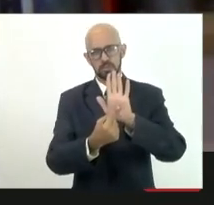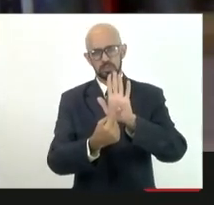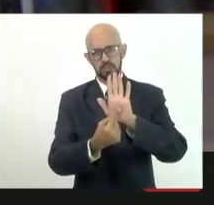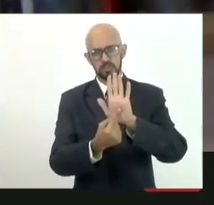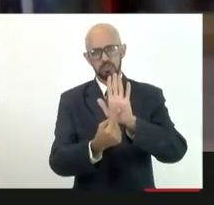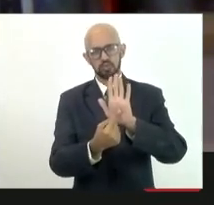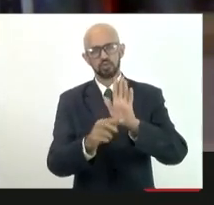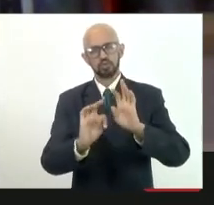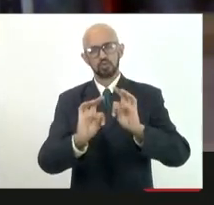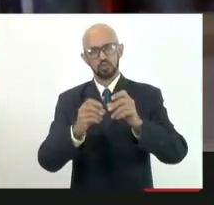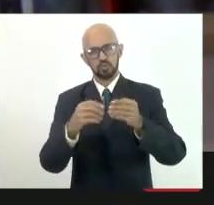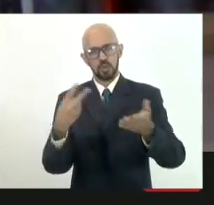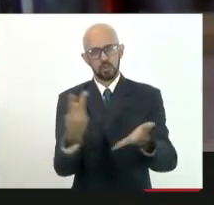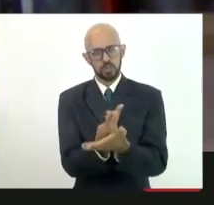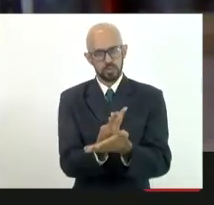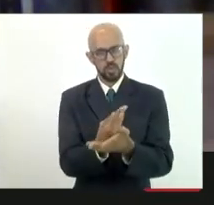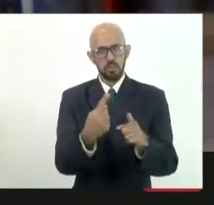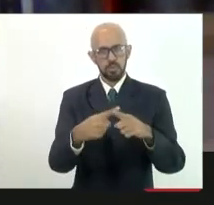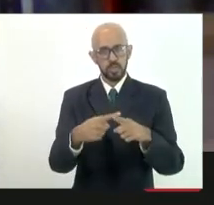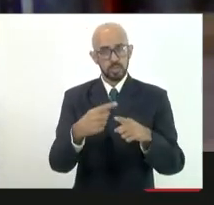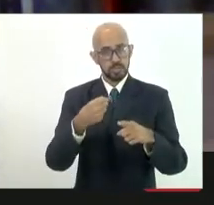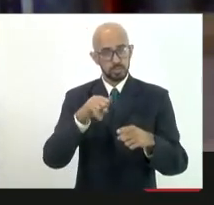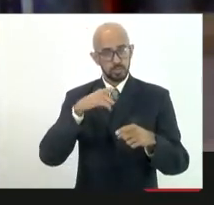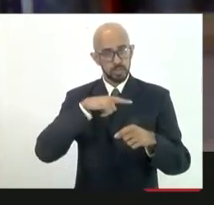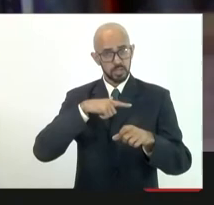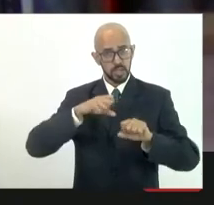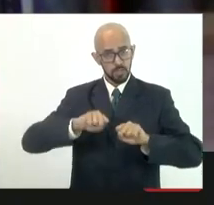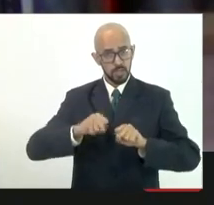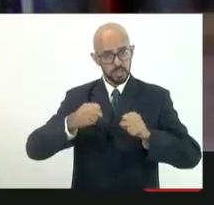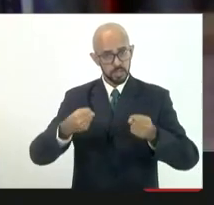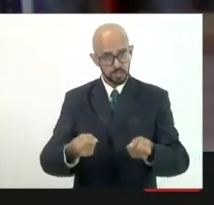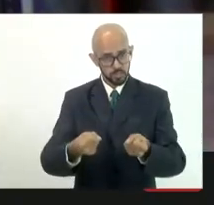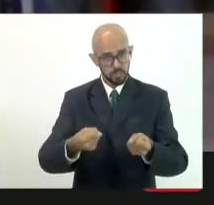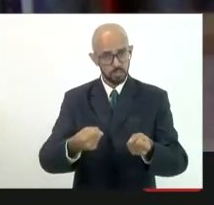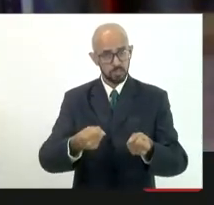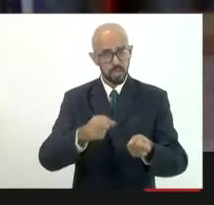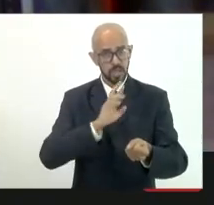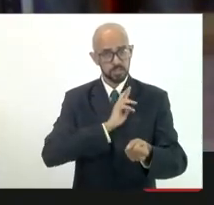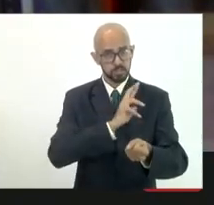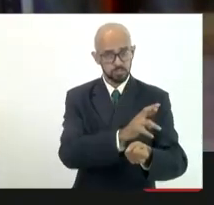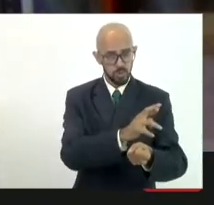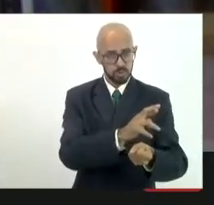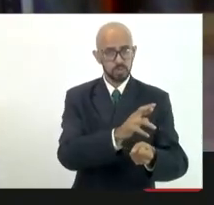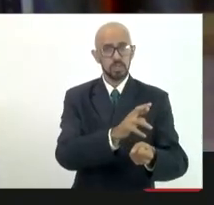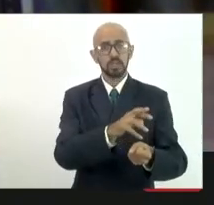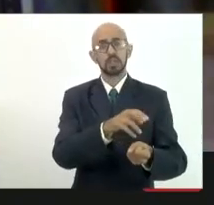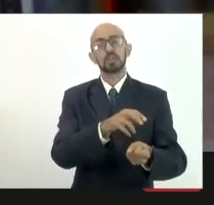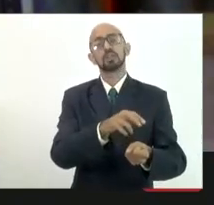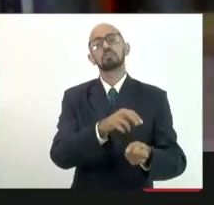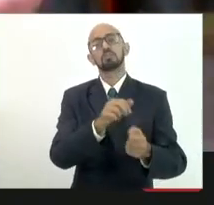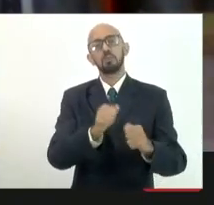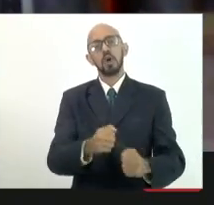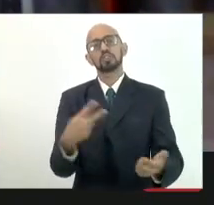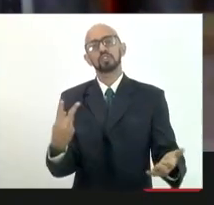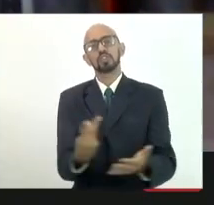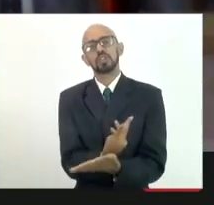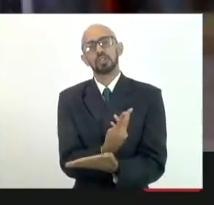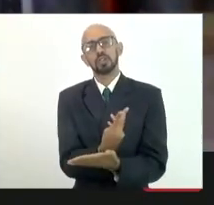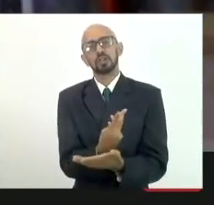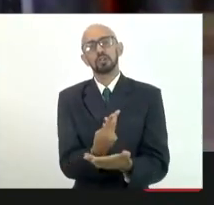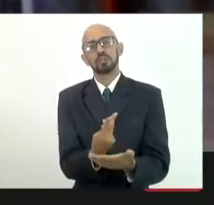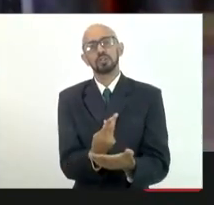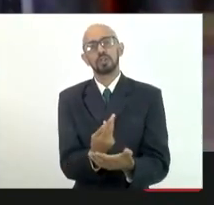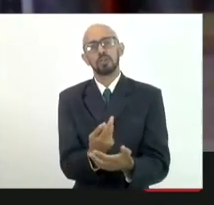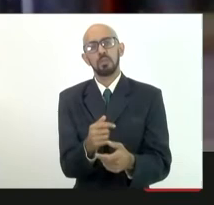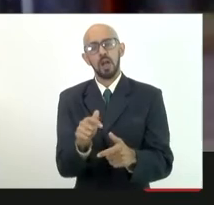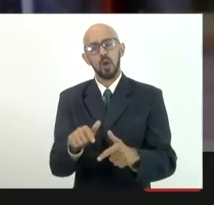assegura algum tipo de resposta pode gerar muito mais confiança para o enfrentamento